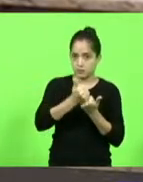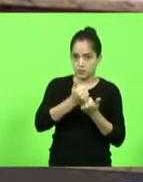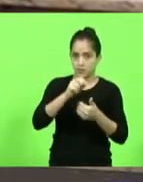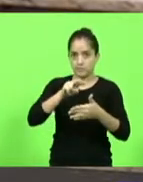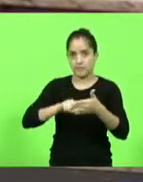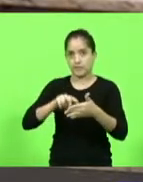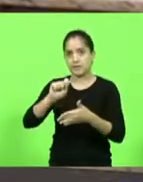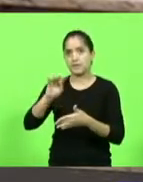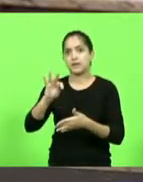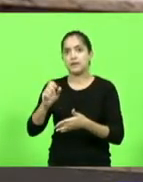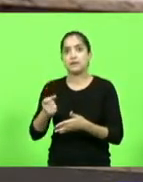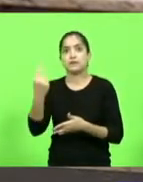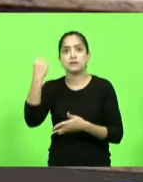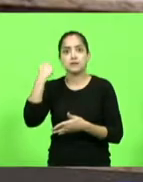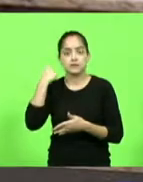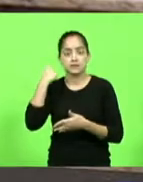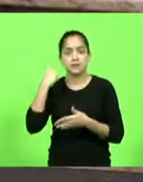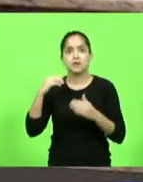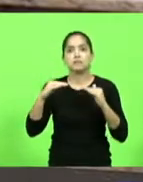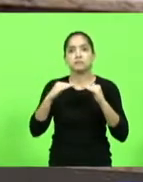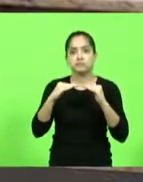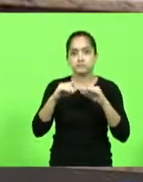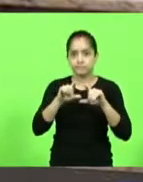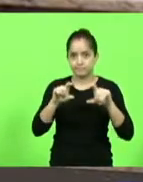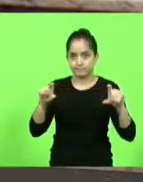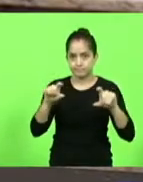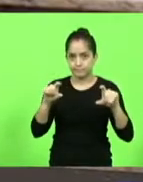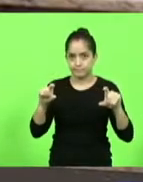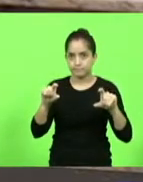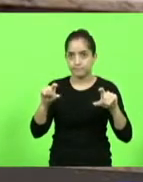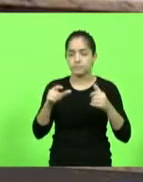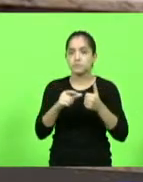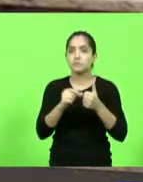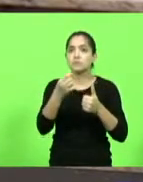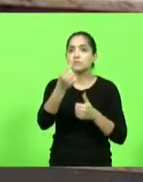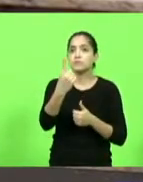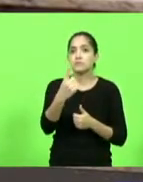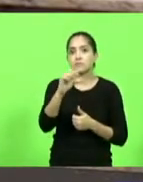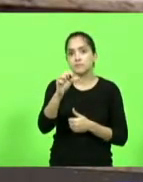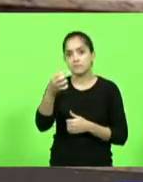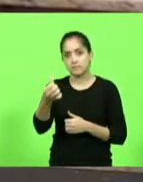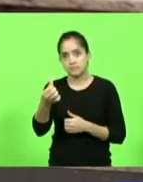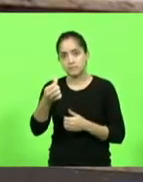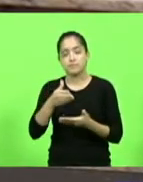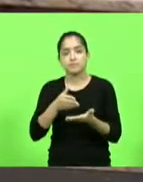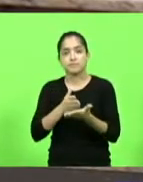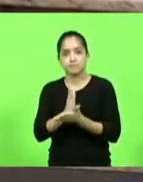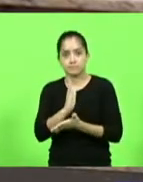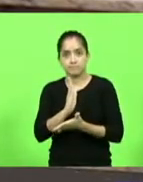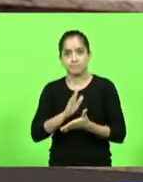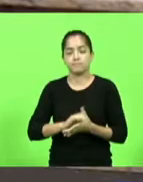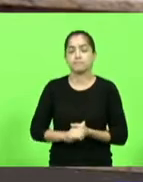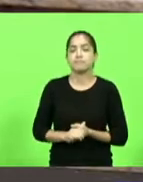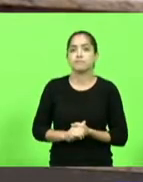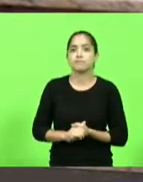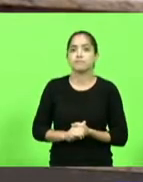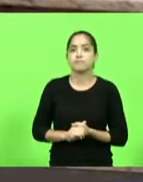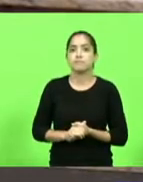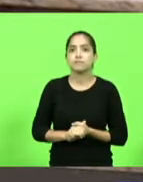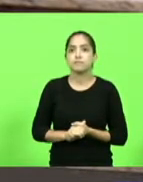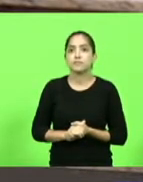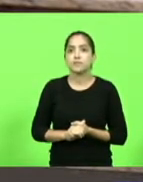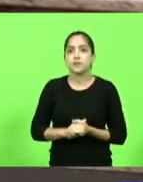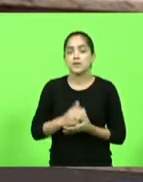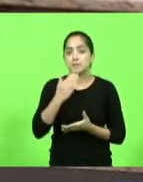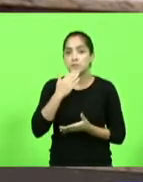anterior, que, em consonância com o parágrafo 1º do artigo 106 do regimento interno, o senhor presidente deu a por aprovada. Expediente. O senhor